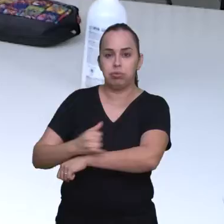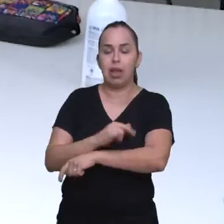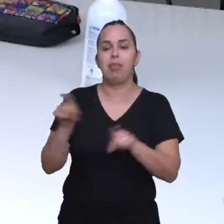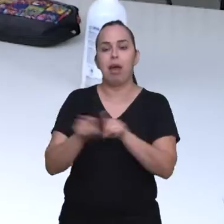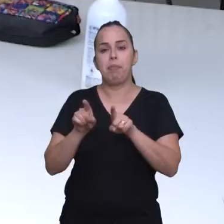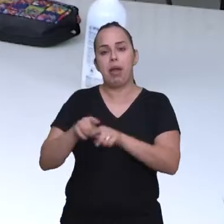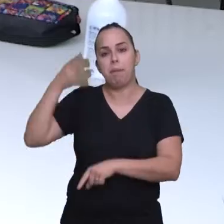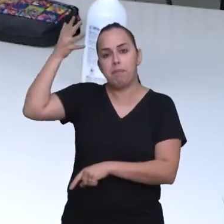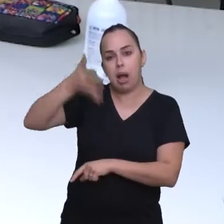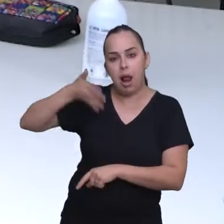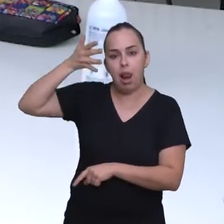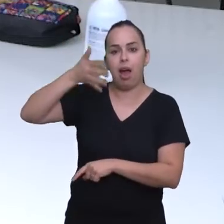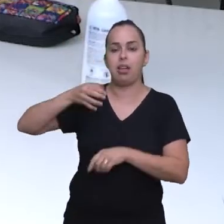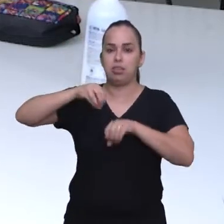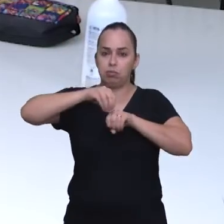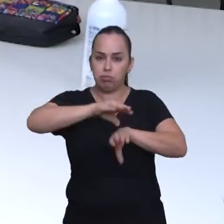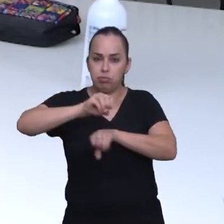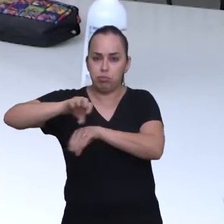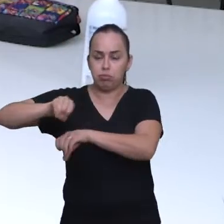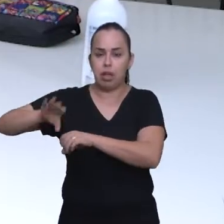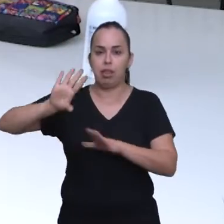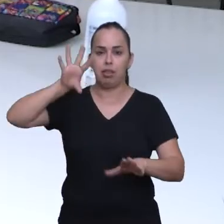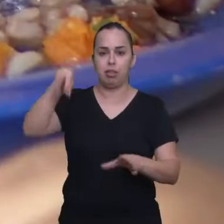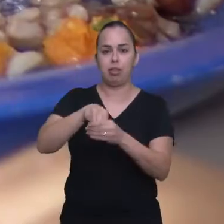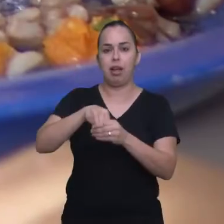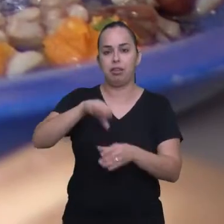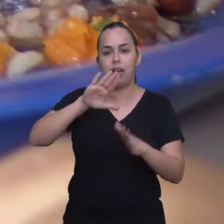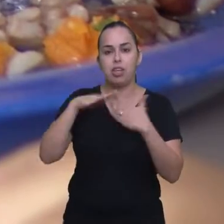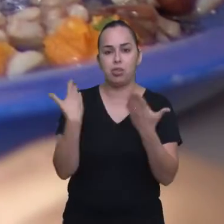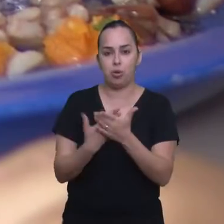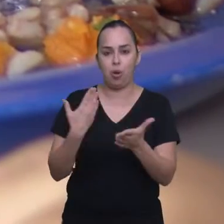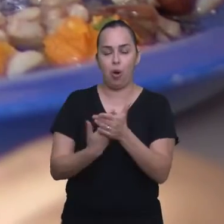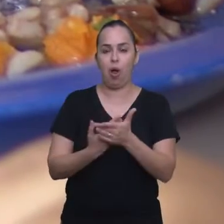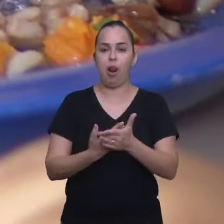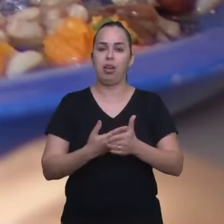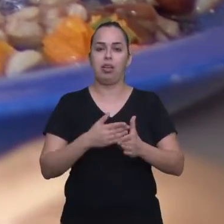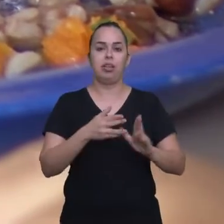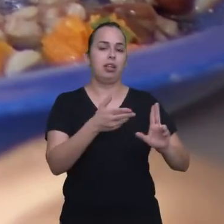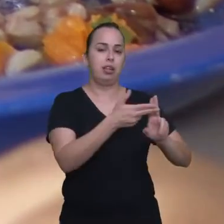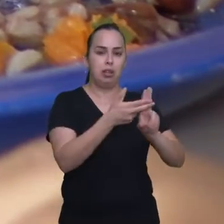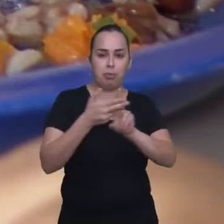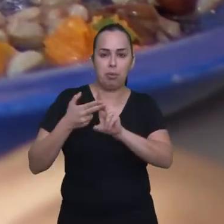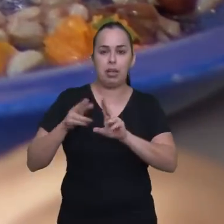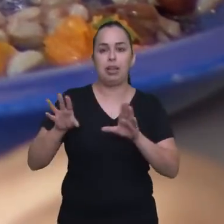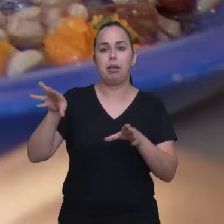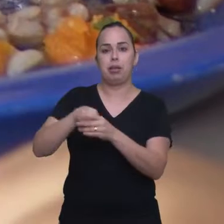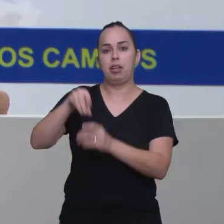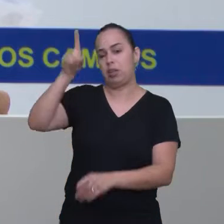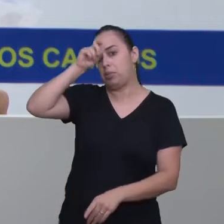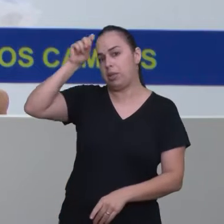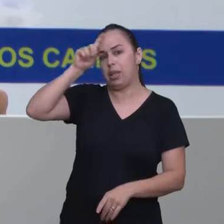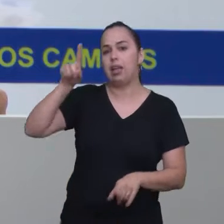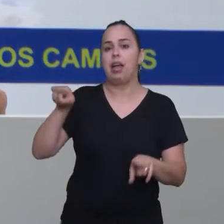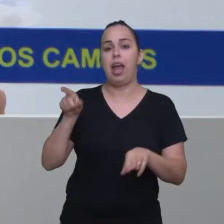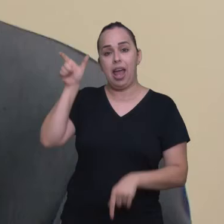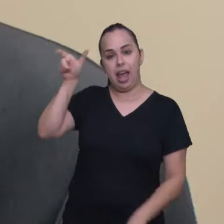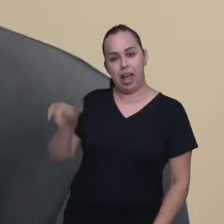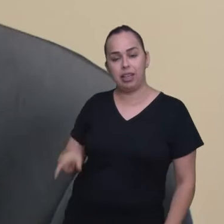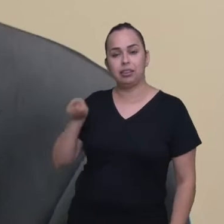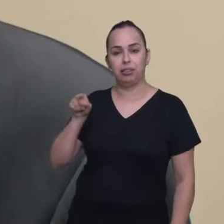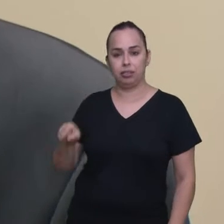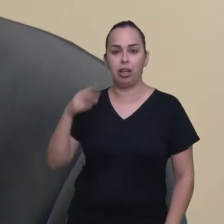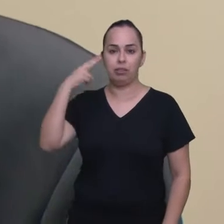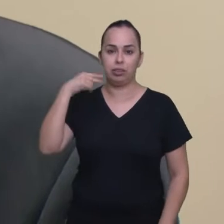palestras e ações educativas sobre o tema nas escolas, creches, postos de saúde e hospitais. Para Zé Luiz,